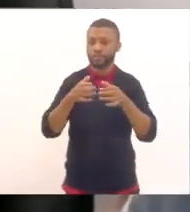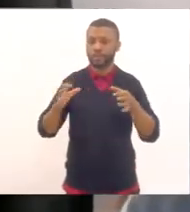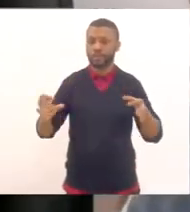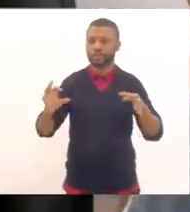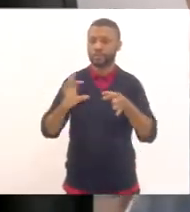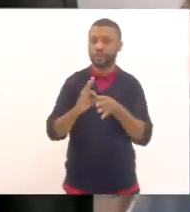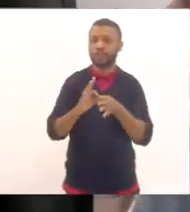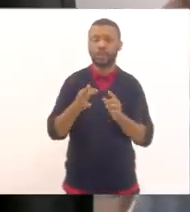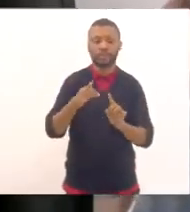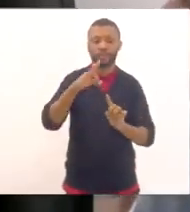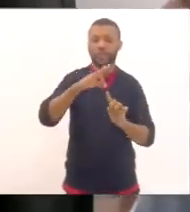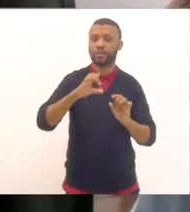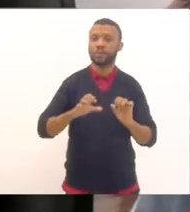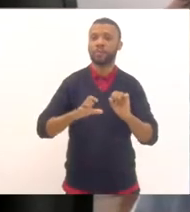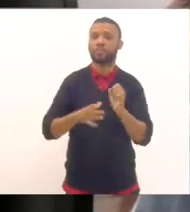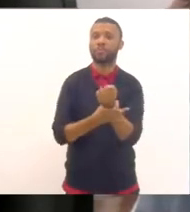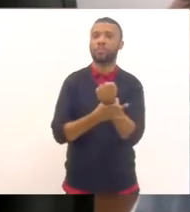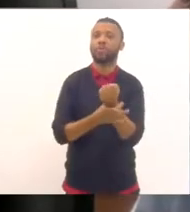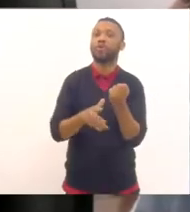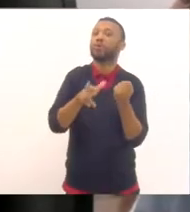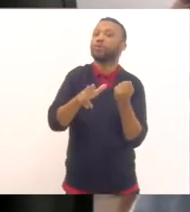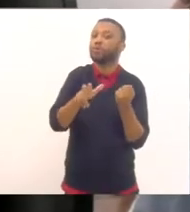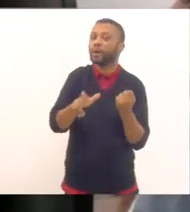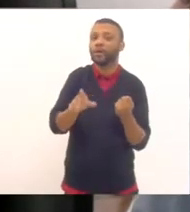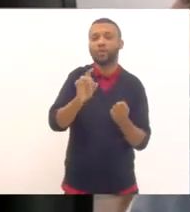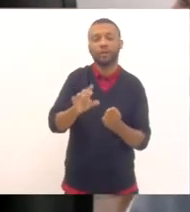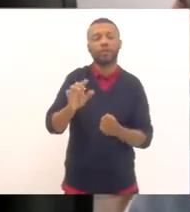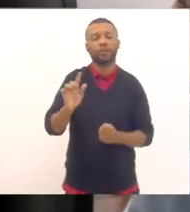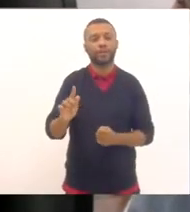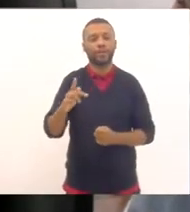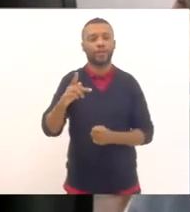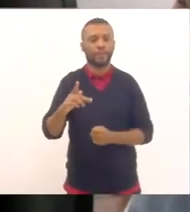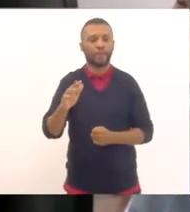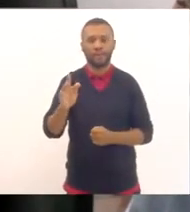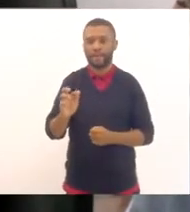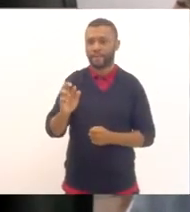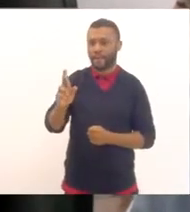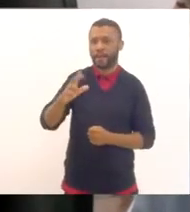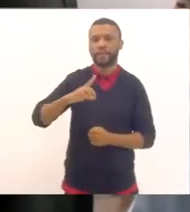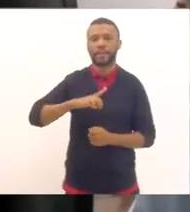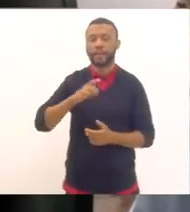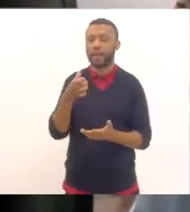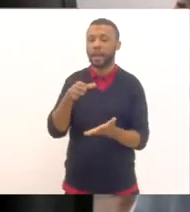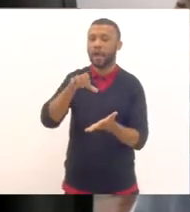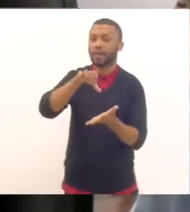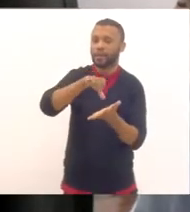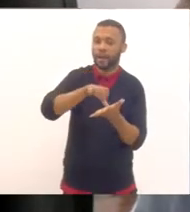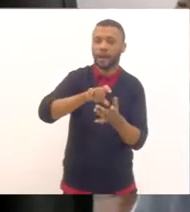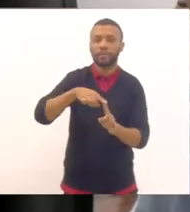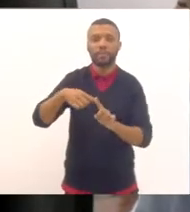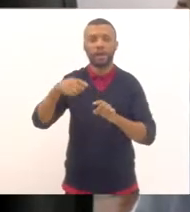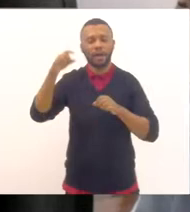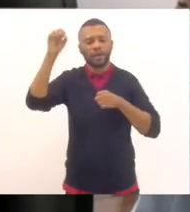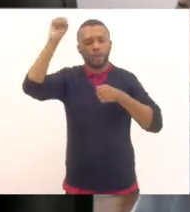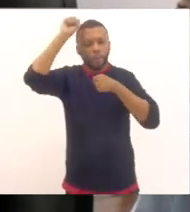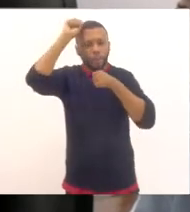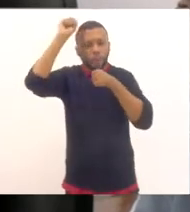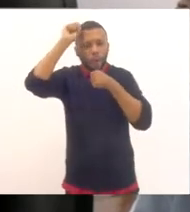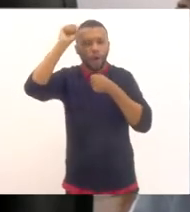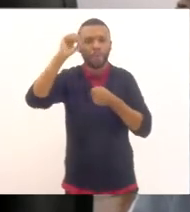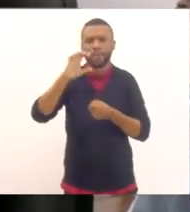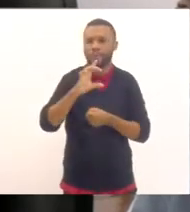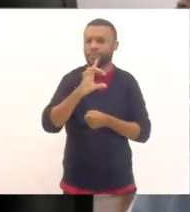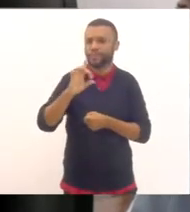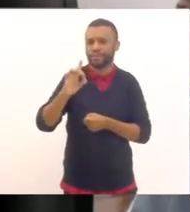operação Estação segura não é só de GPS é ali envolve a unidade da área o Comando de Operações Especiais então é